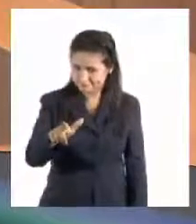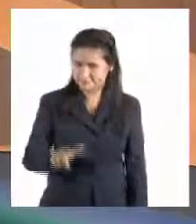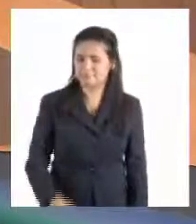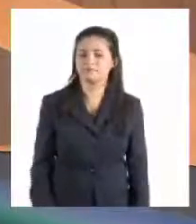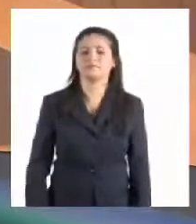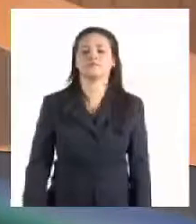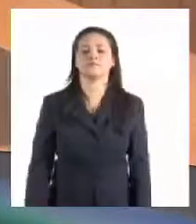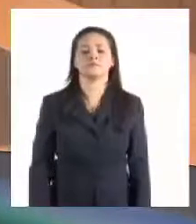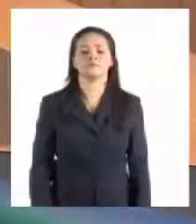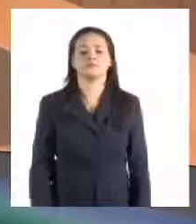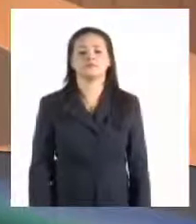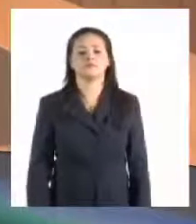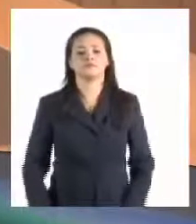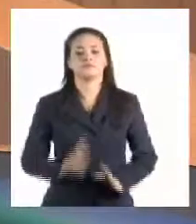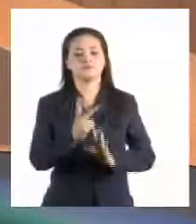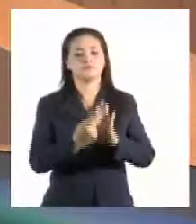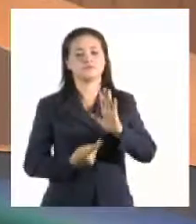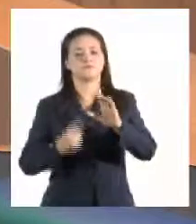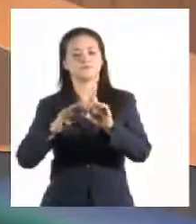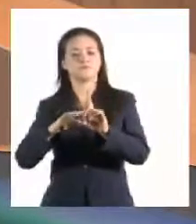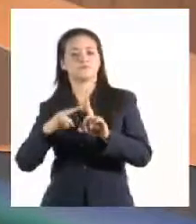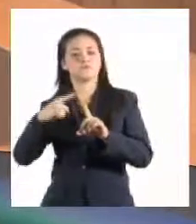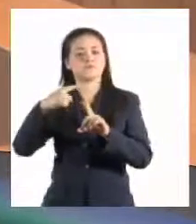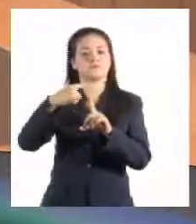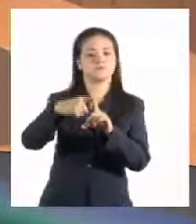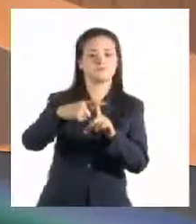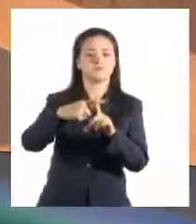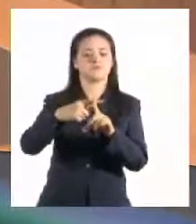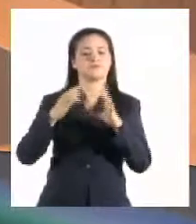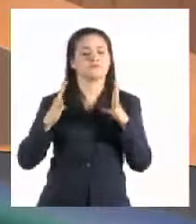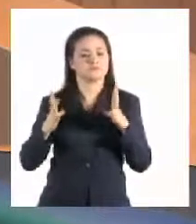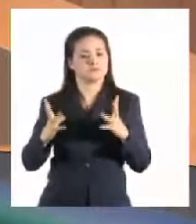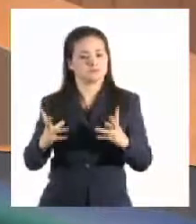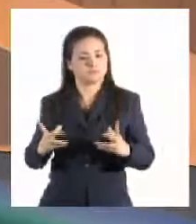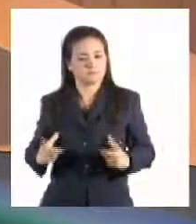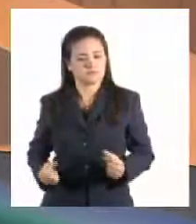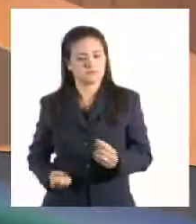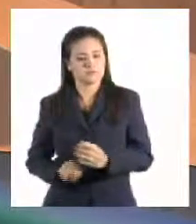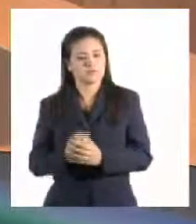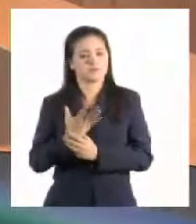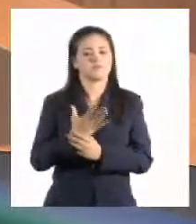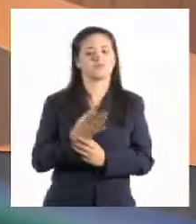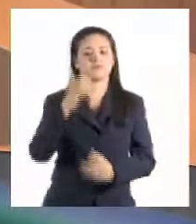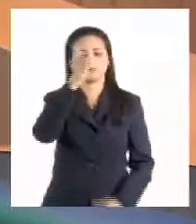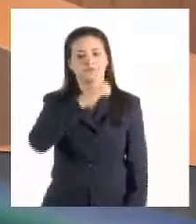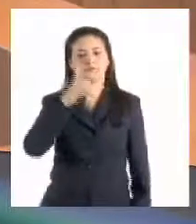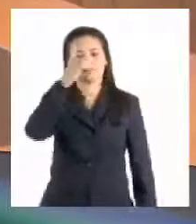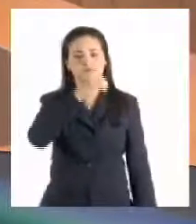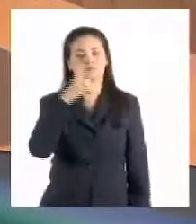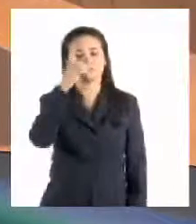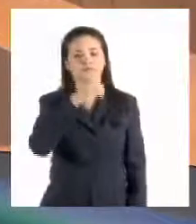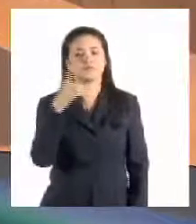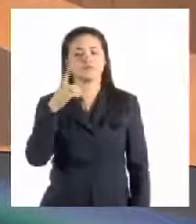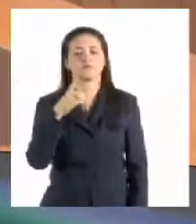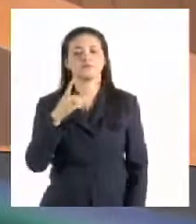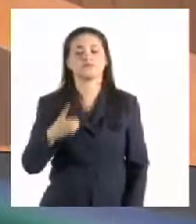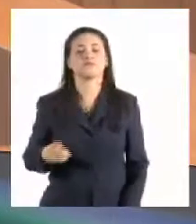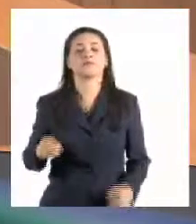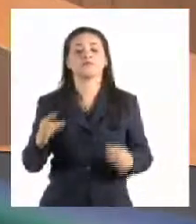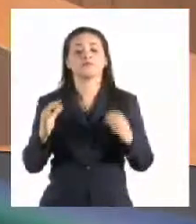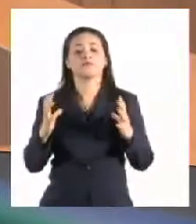o programa Mais Saneamento, inclusive, lançou também no domingo as obras de despoluição do Rio Claro e do Rio